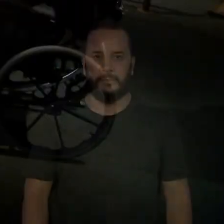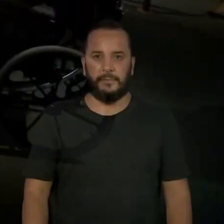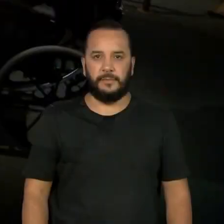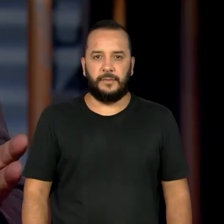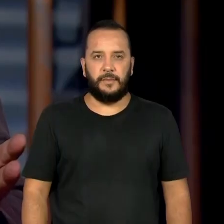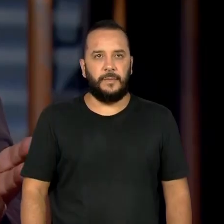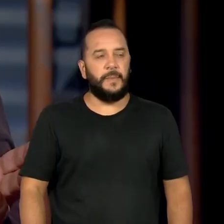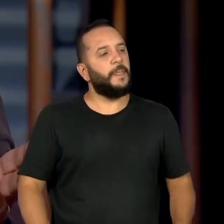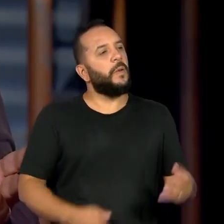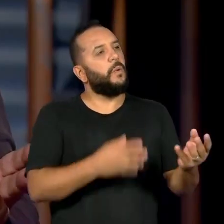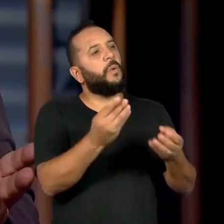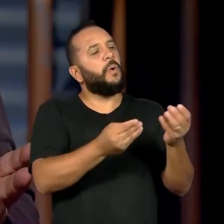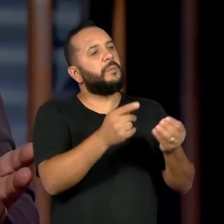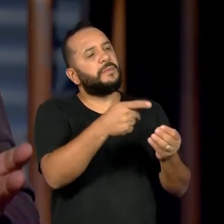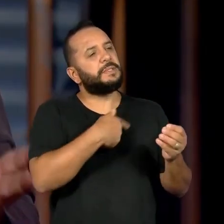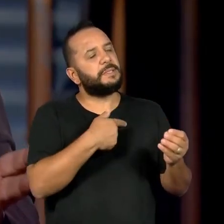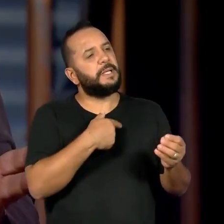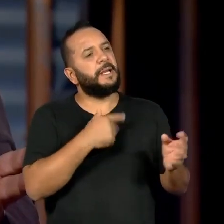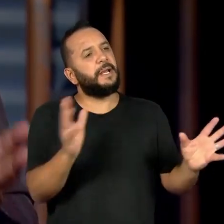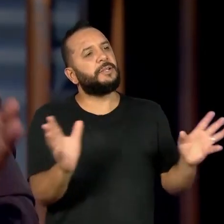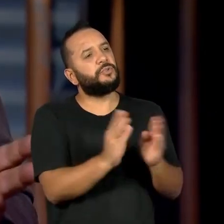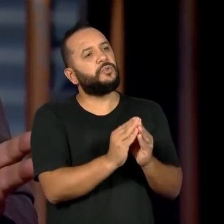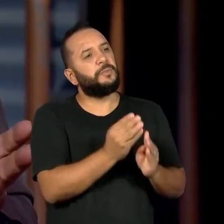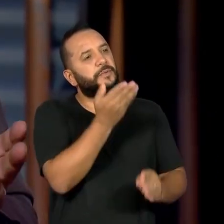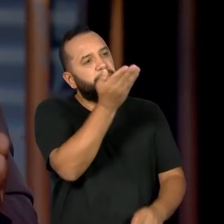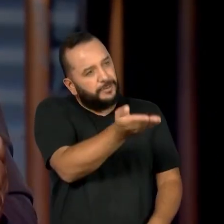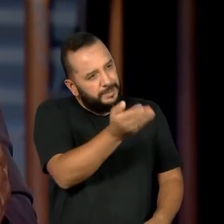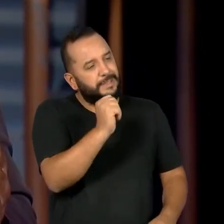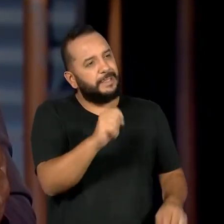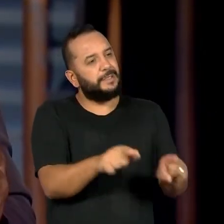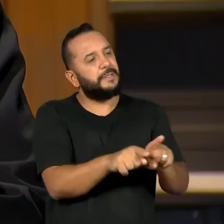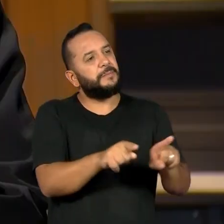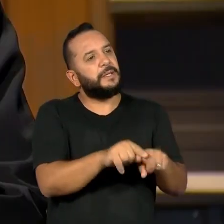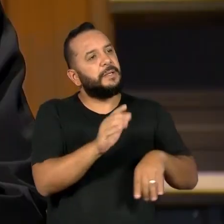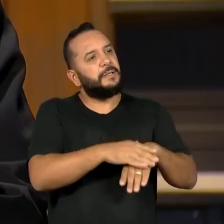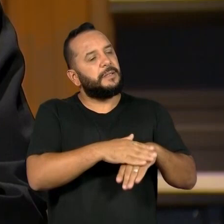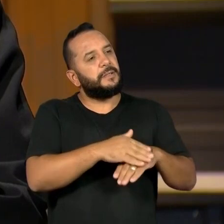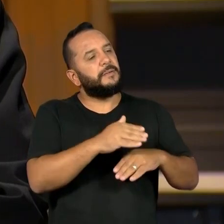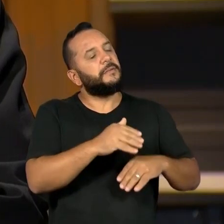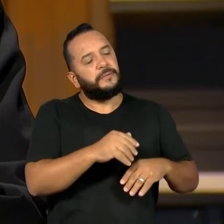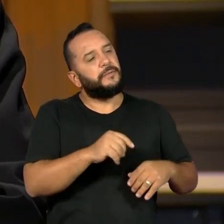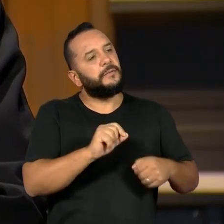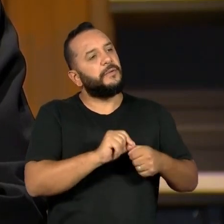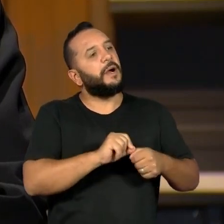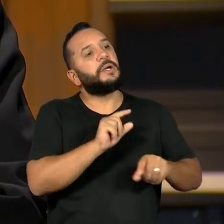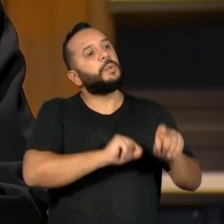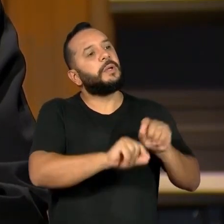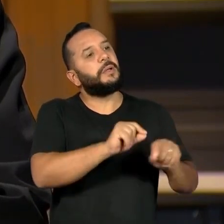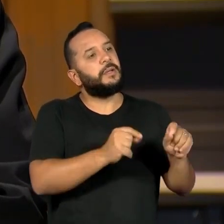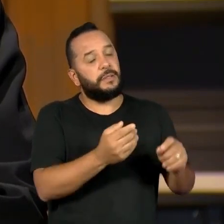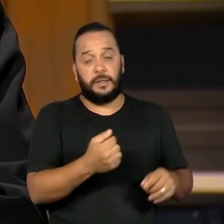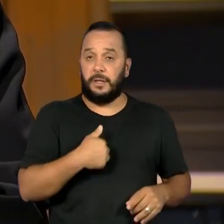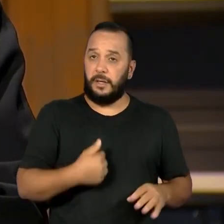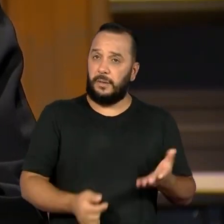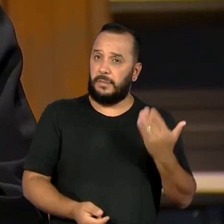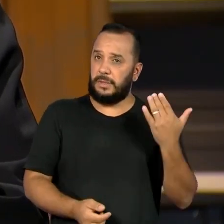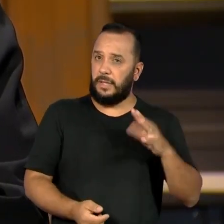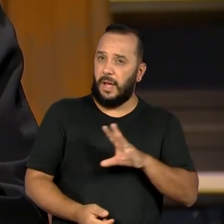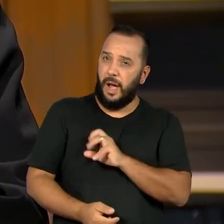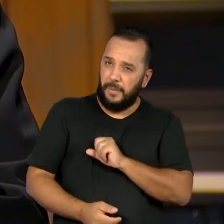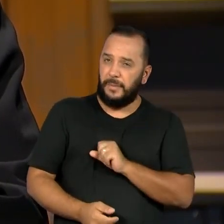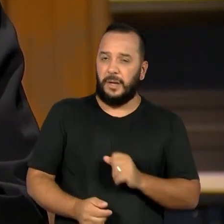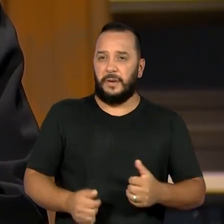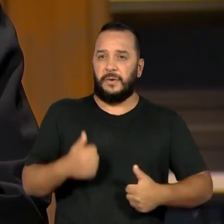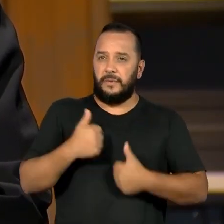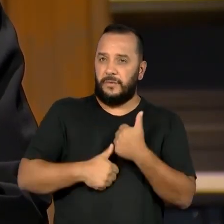Como que você define para quem não te conhece quem é você e o que você faz eu era apaixonado por futebol durante toda a